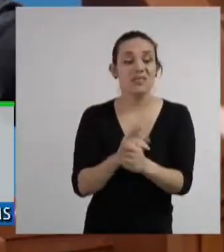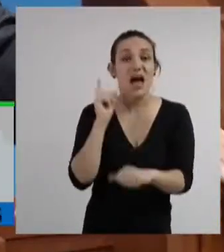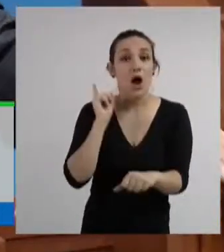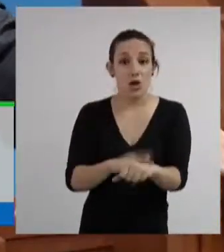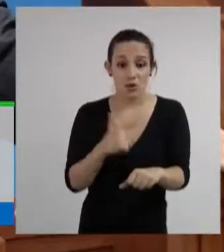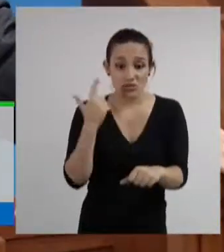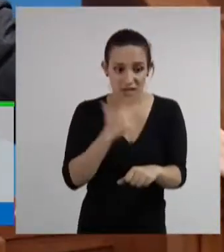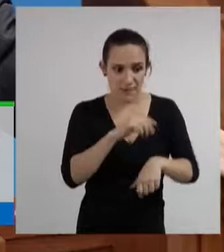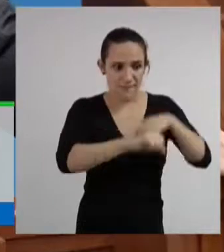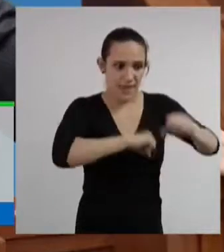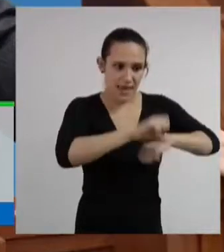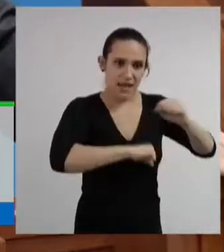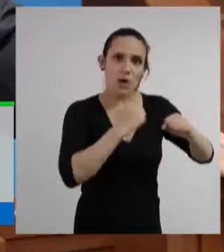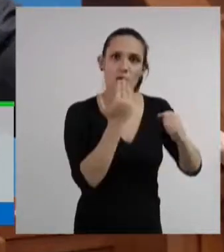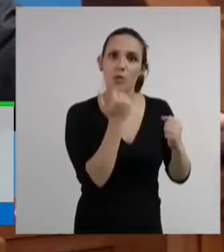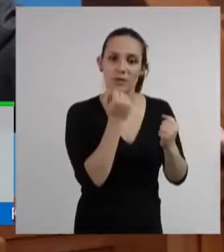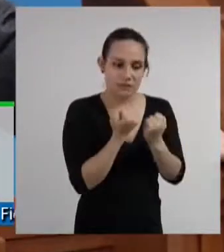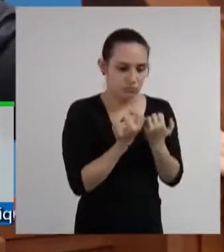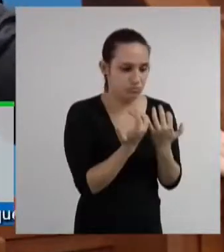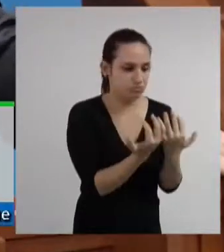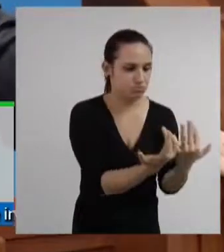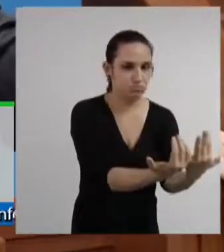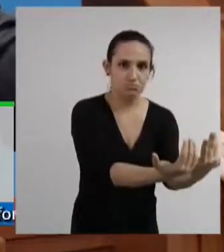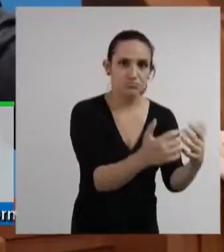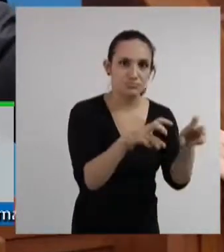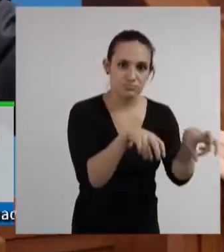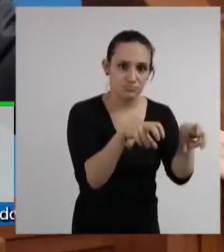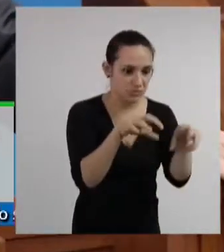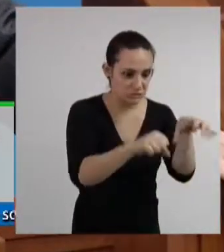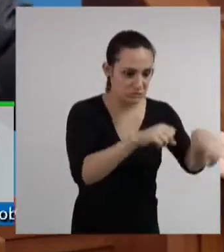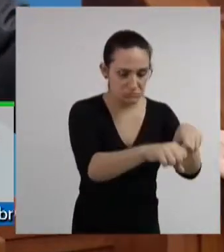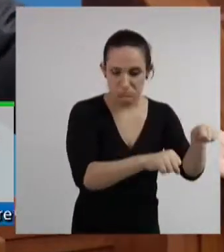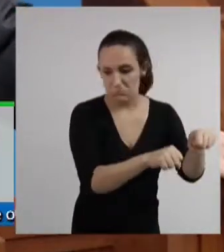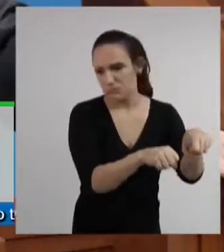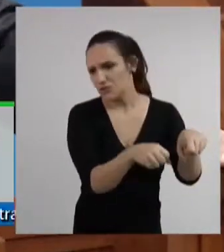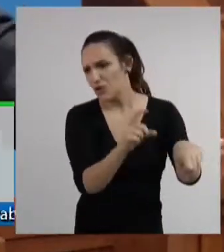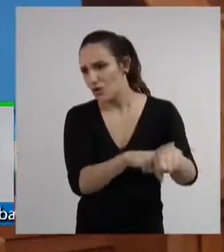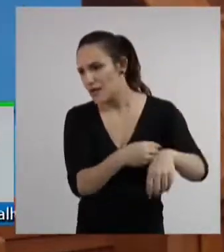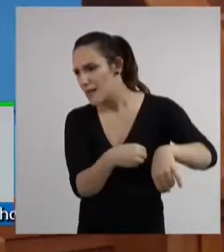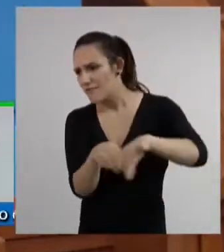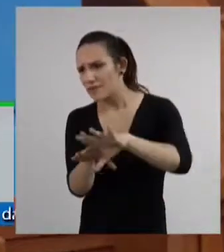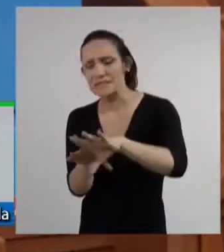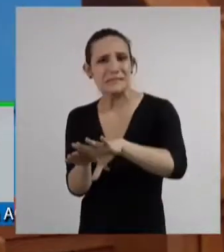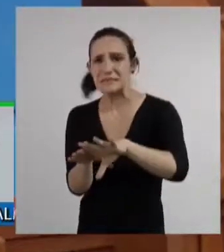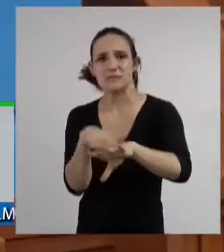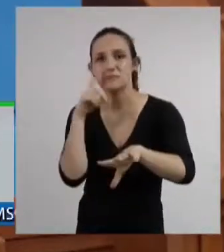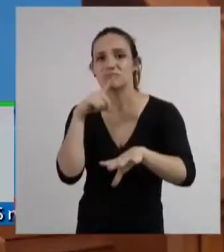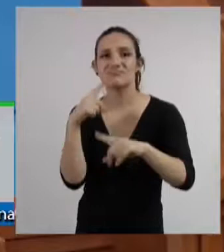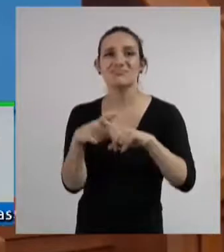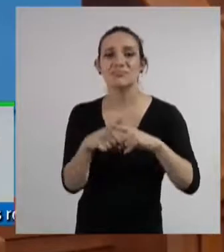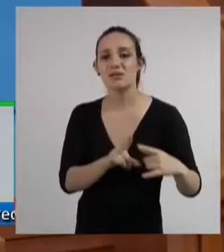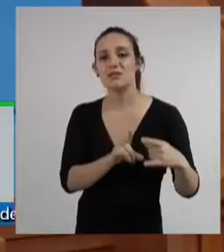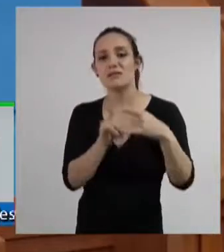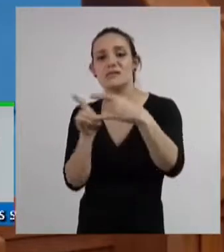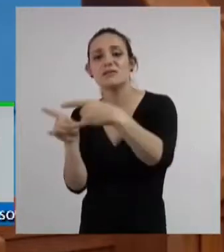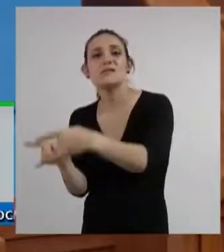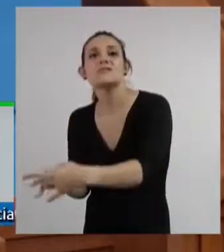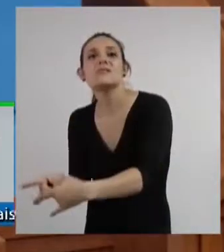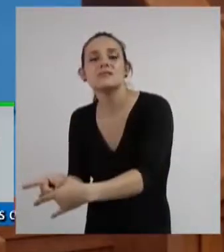chega o adubo na região dentro do município de Campo Grande. E o município todo ano ou todo